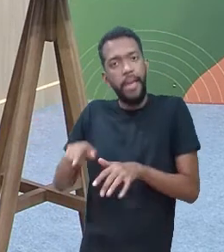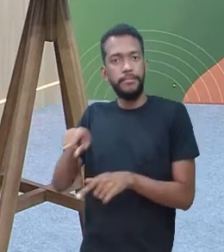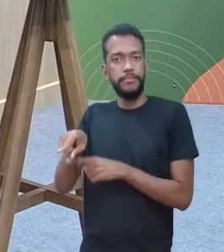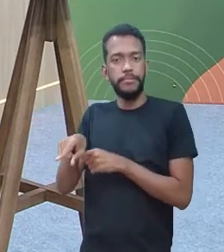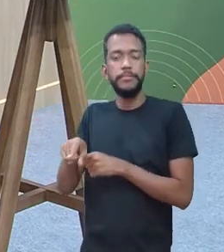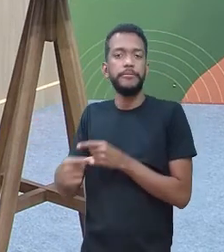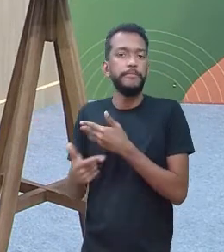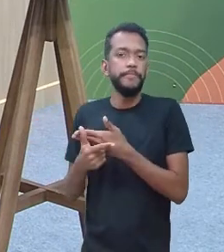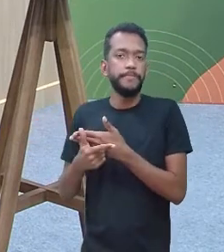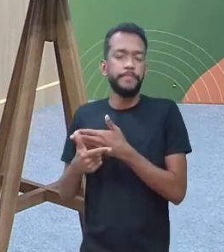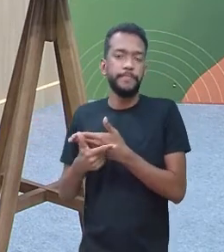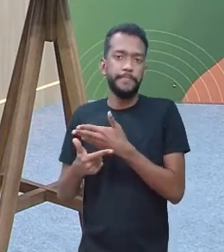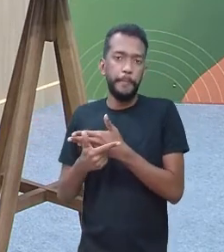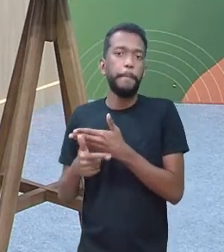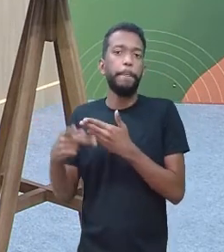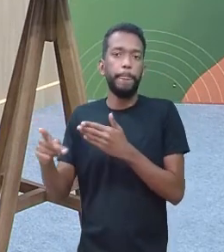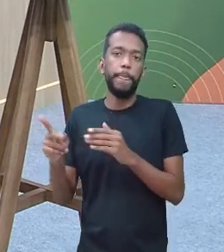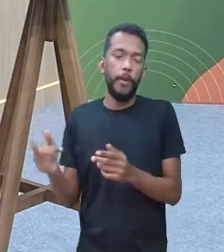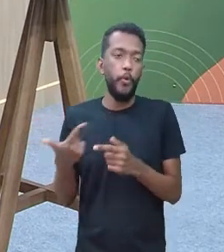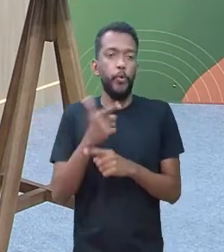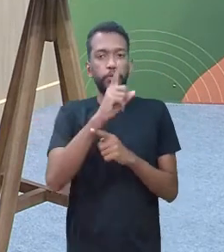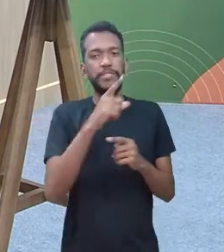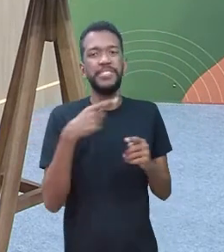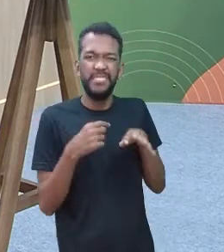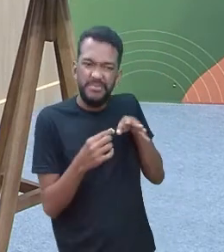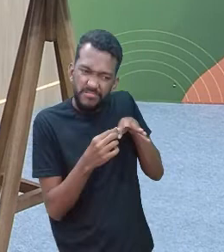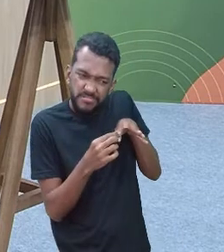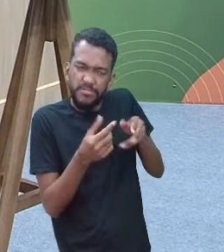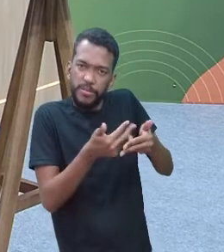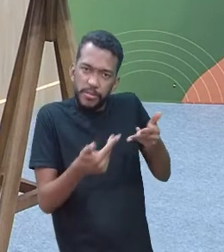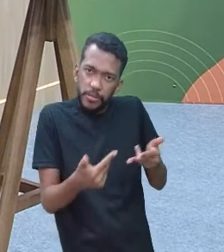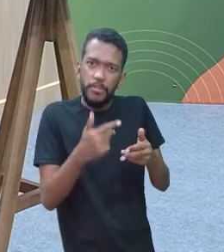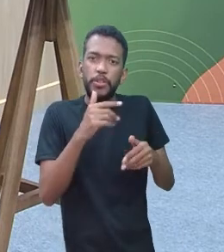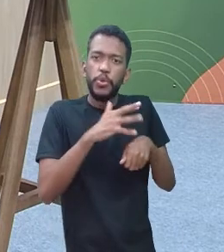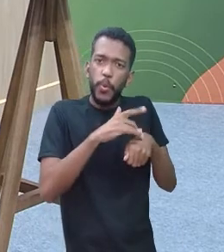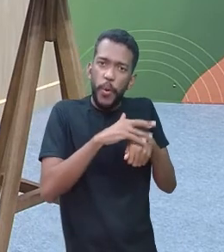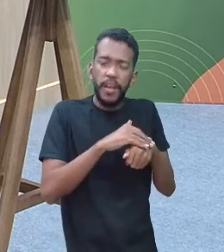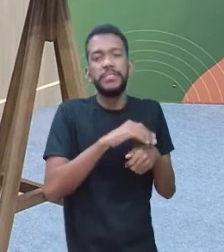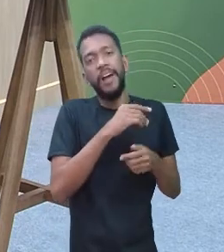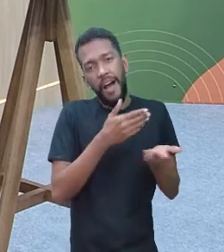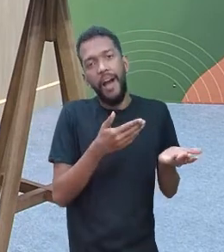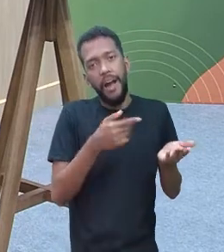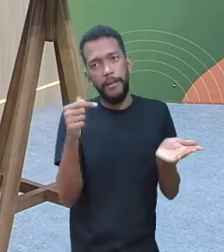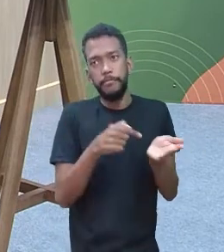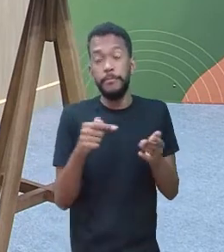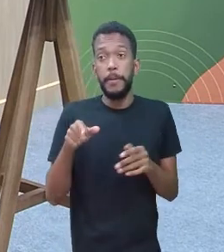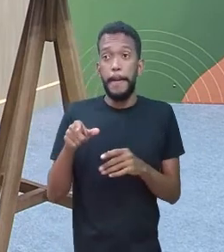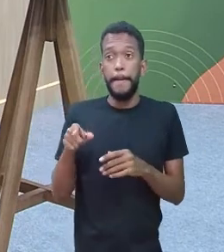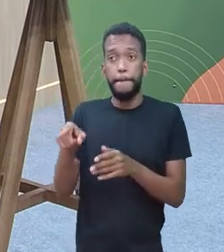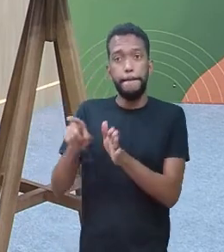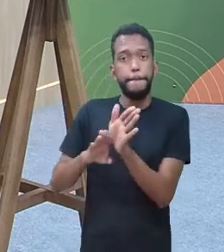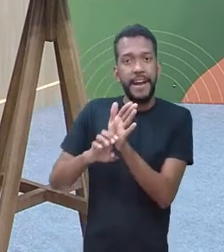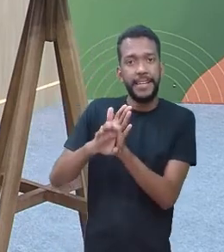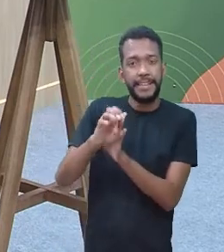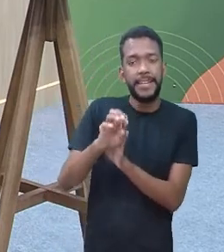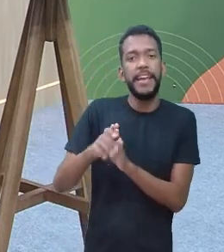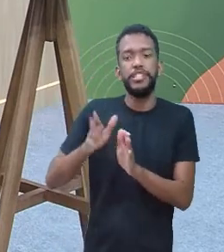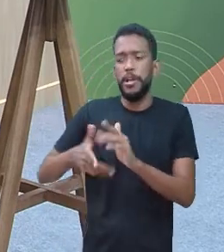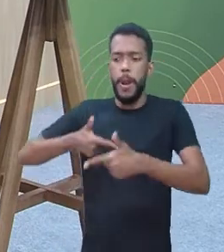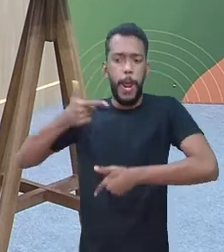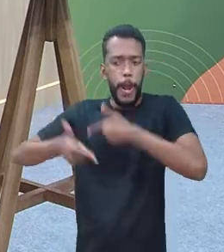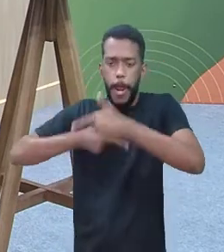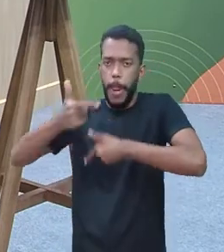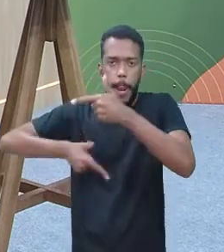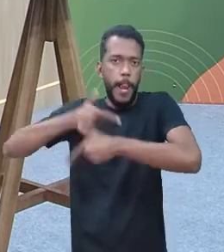diferente dos outros fungos causadores de doença. A mesma coisa as bactérias. Essas bactérias são extremamente, né,